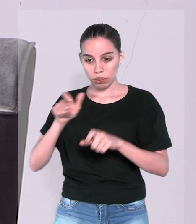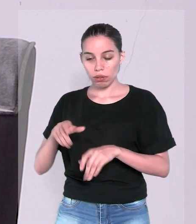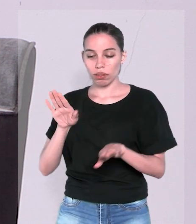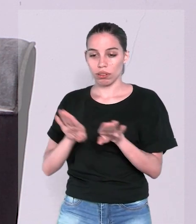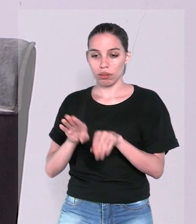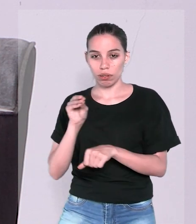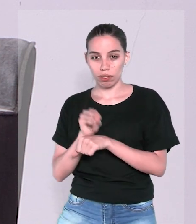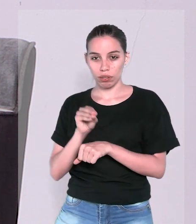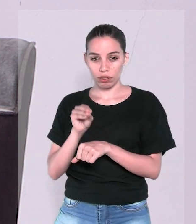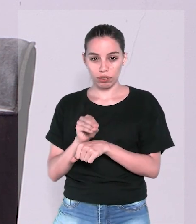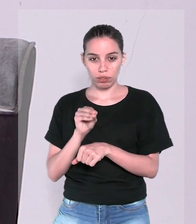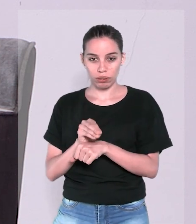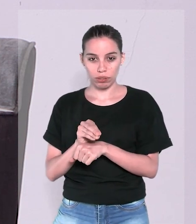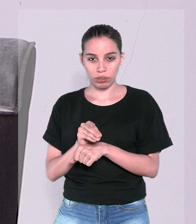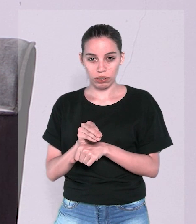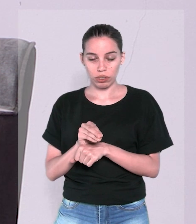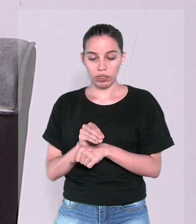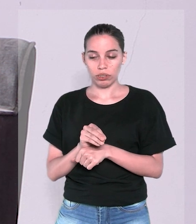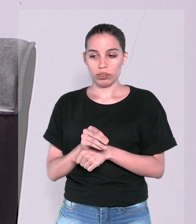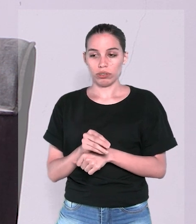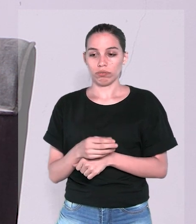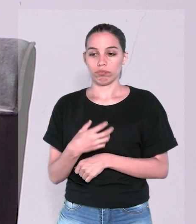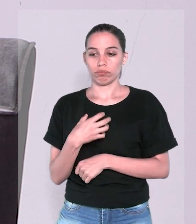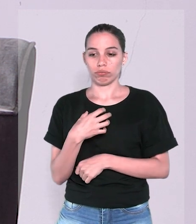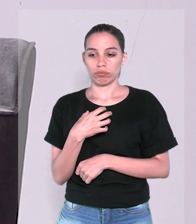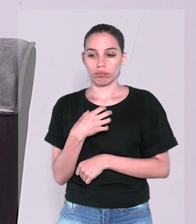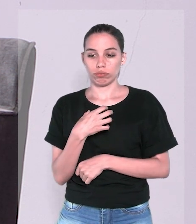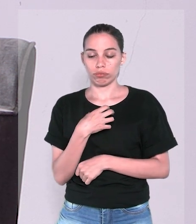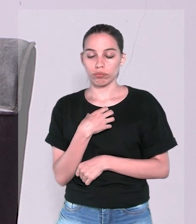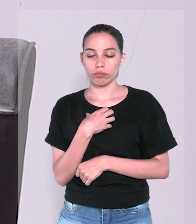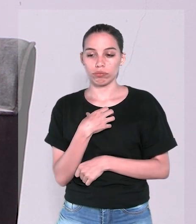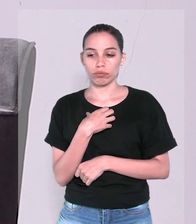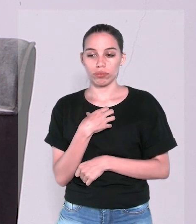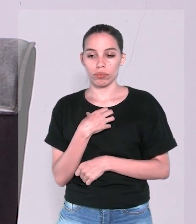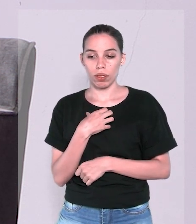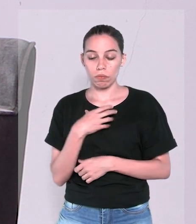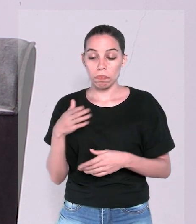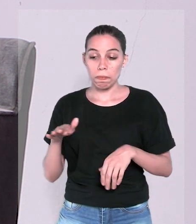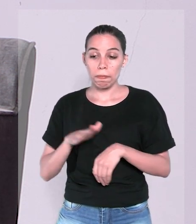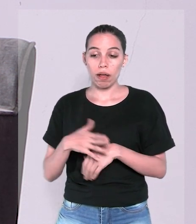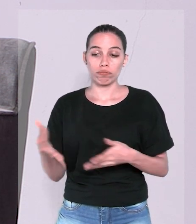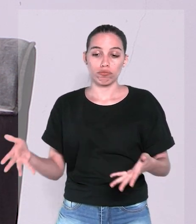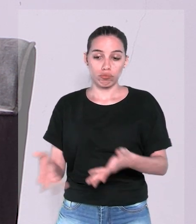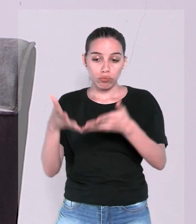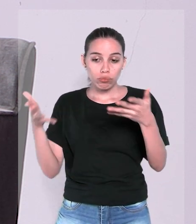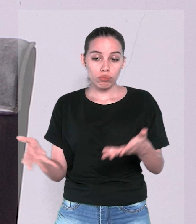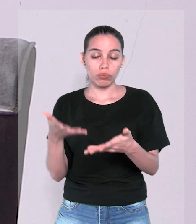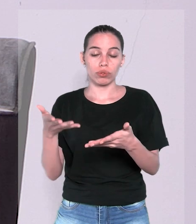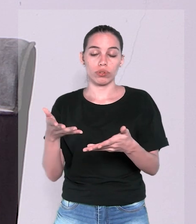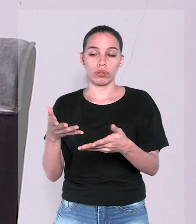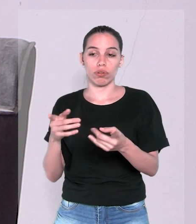não podemos, de certa forma, até utilizar isso como uma estratégia pedagógica. Então, eu acho que as redes precisam